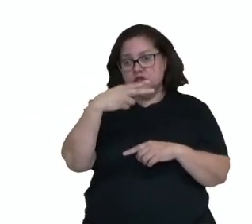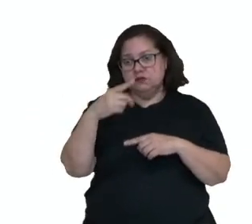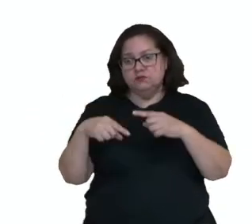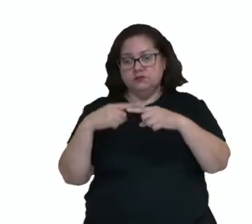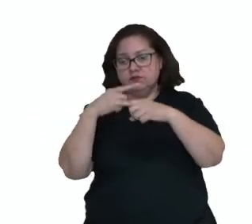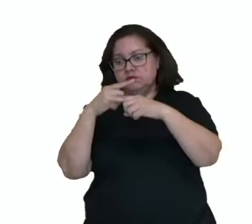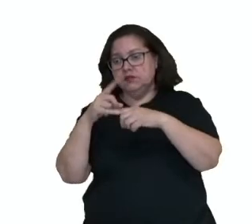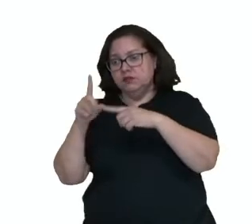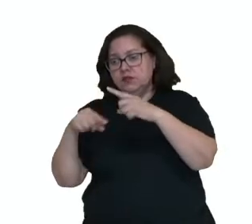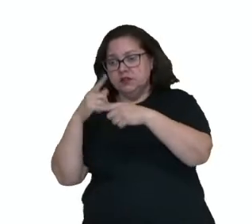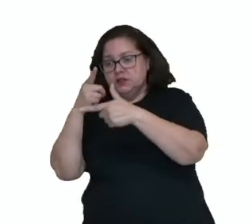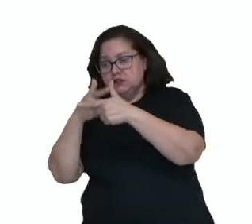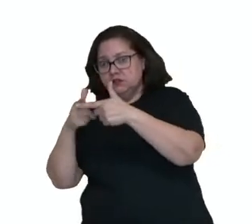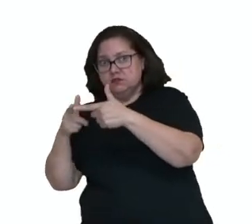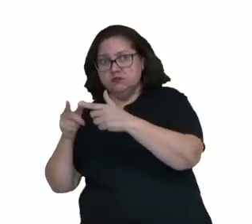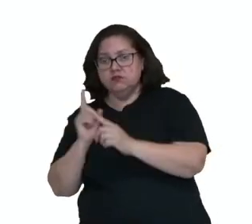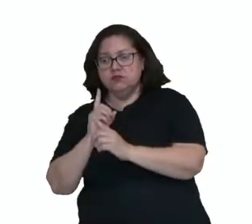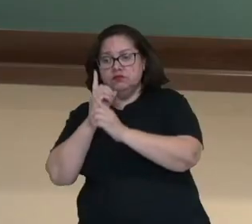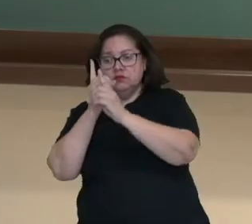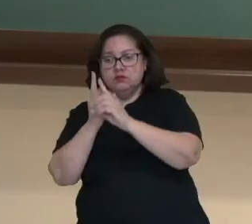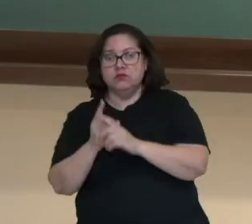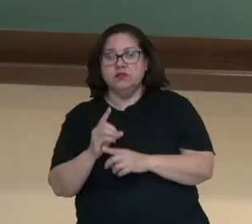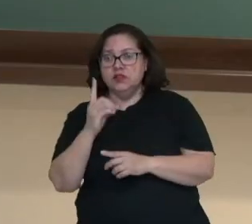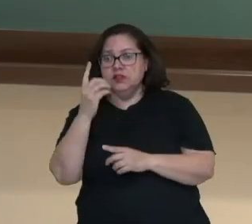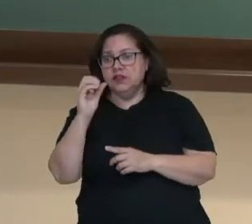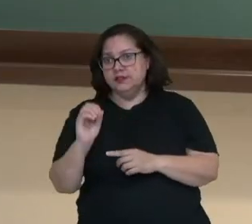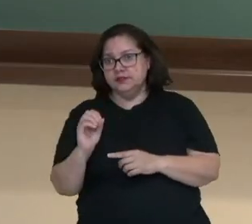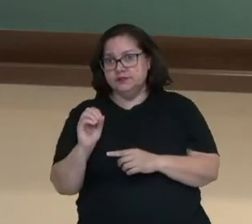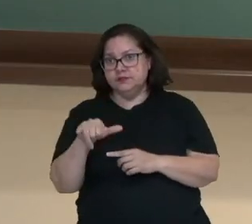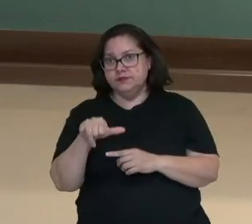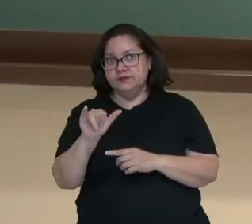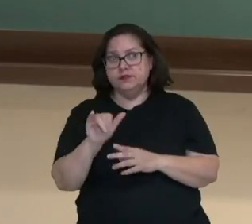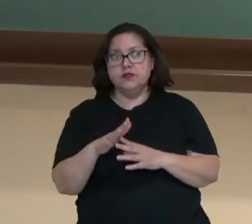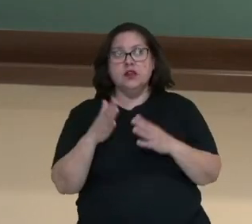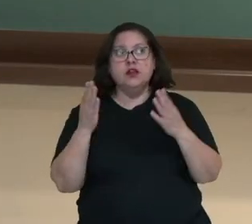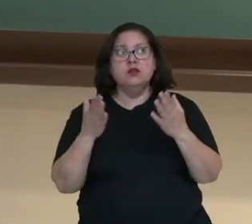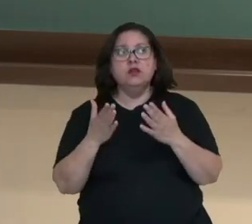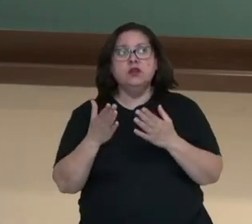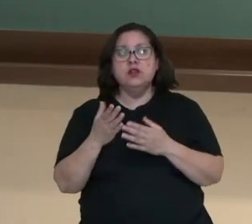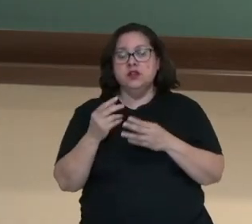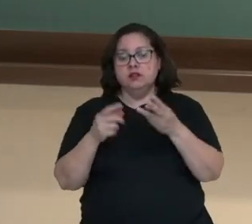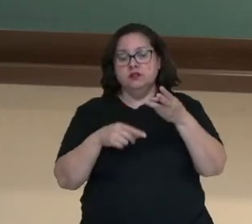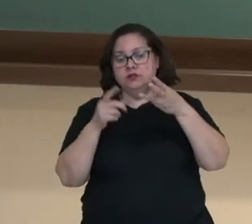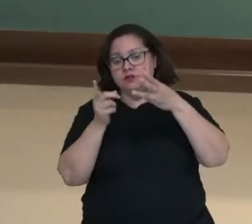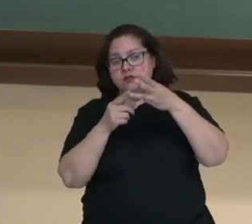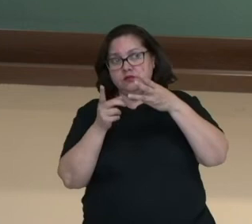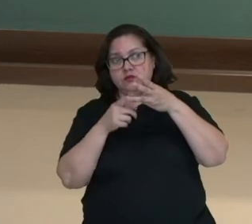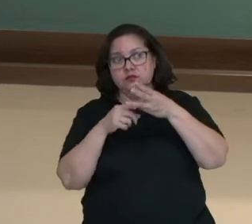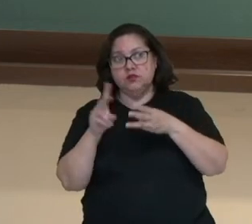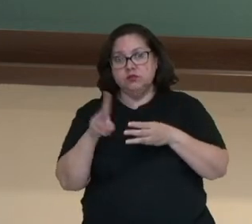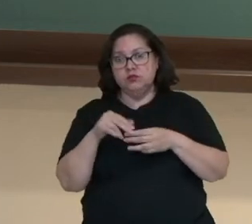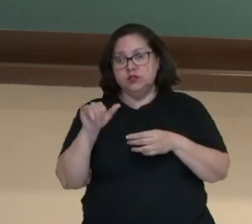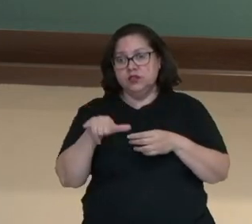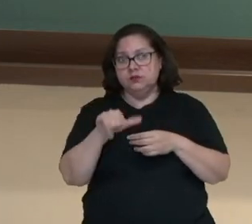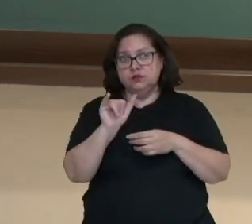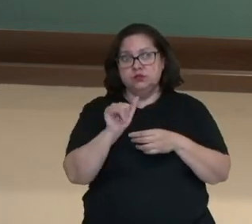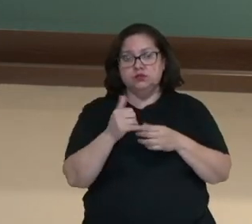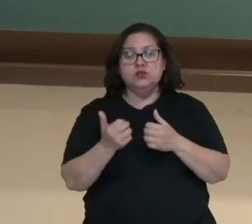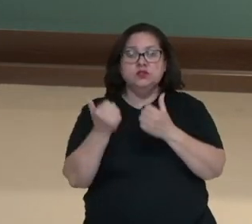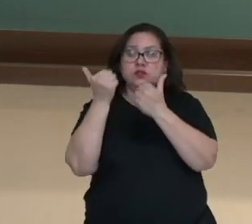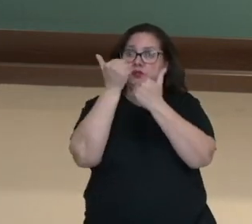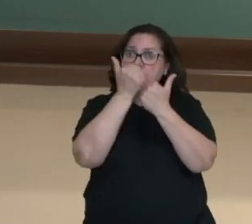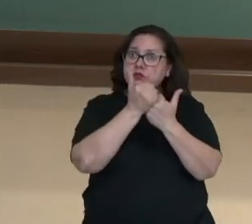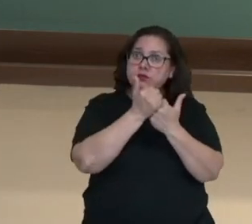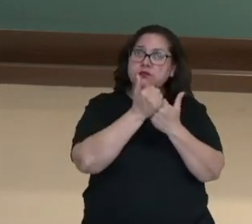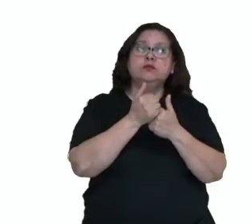passa dividindo. Encontro y igual a 10. E agora? Agora eu pego o valor de y e